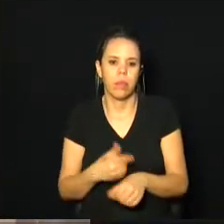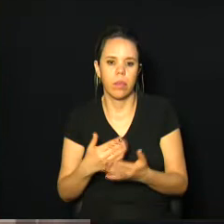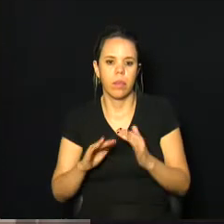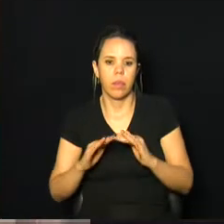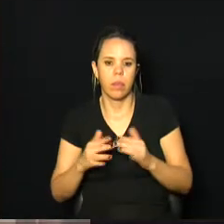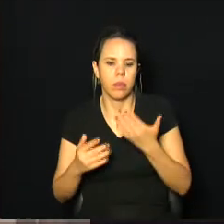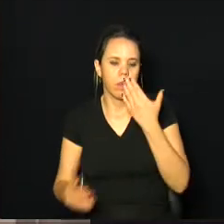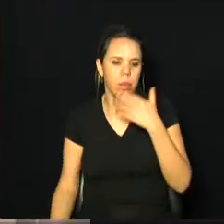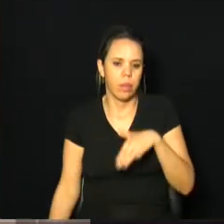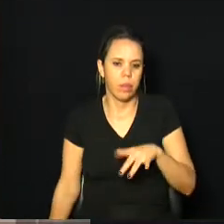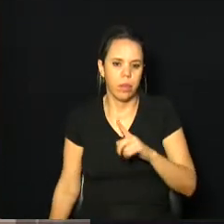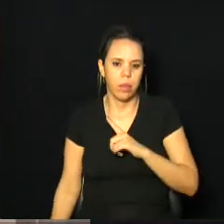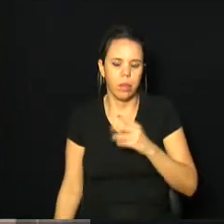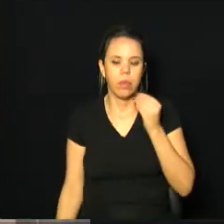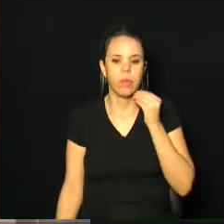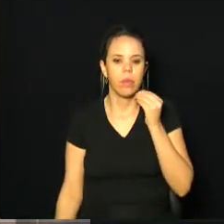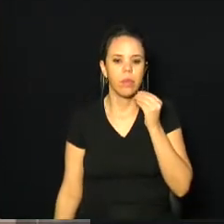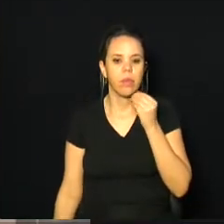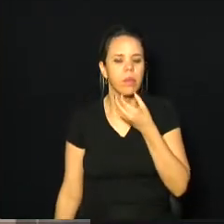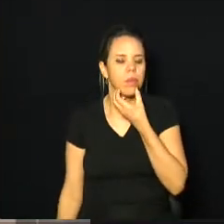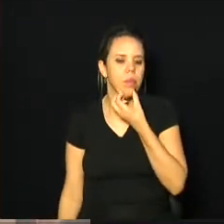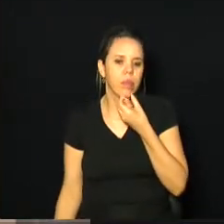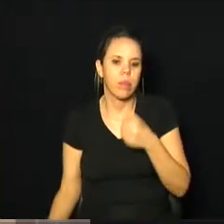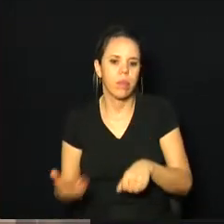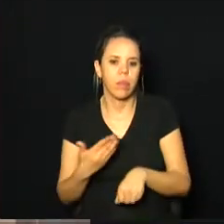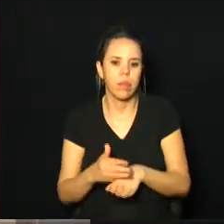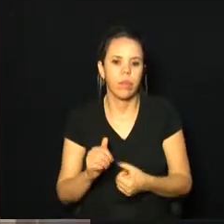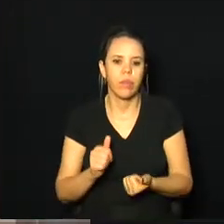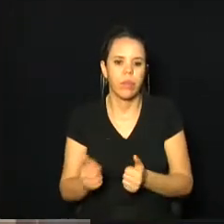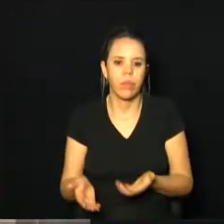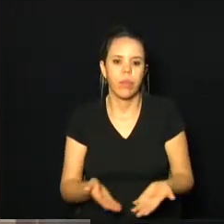essas crianças terem a oportunidade de praticar o esporte, os pais